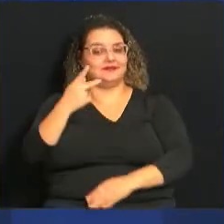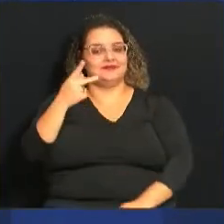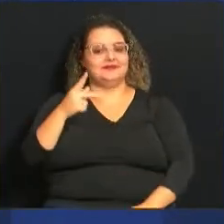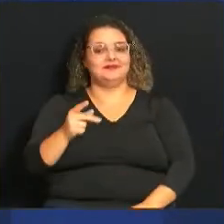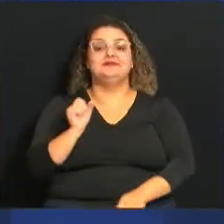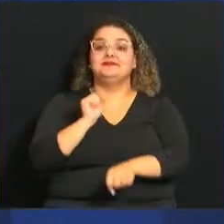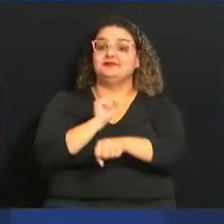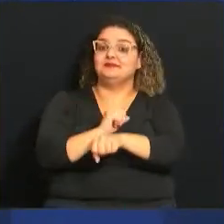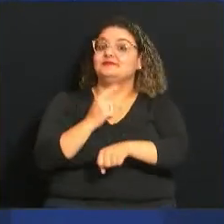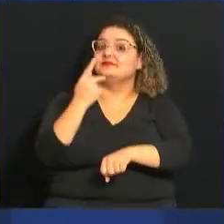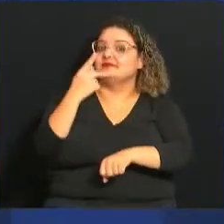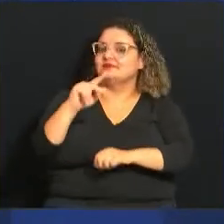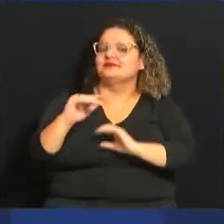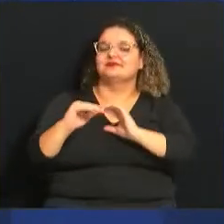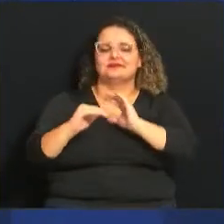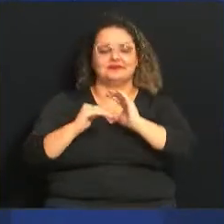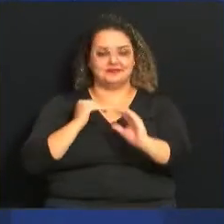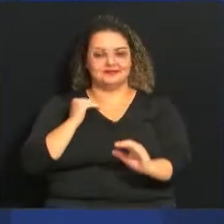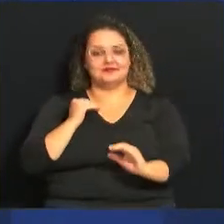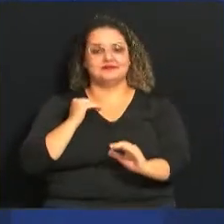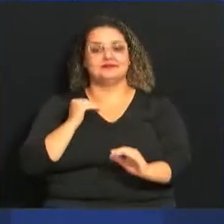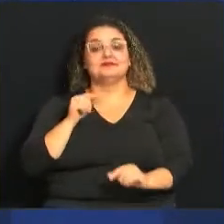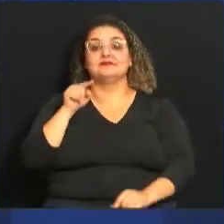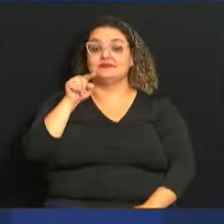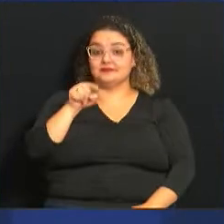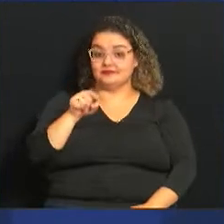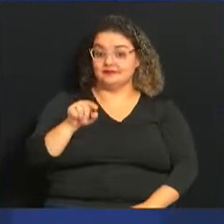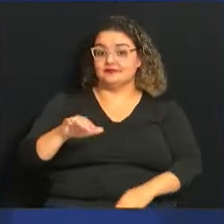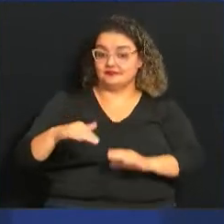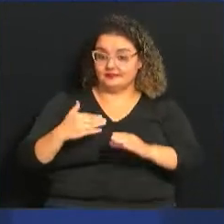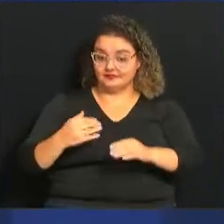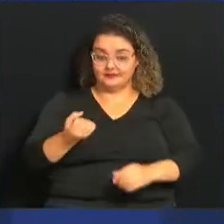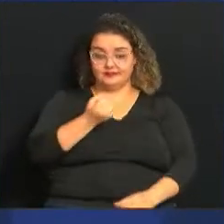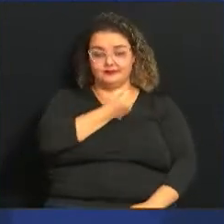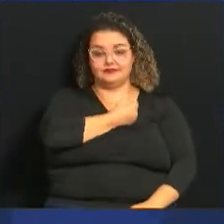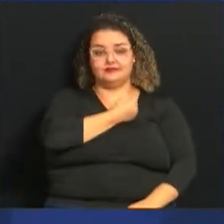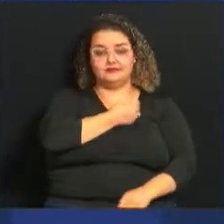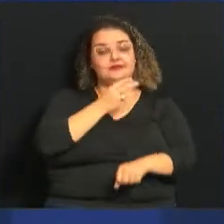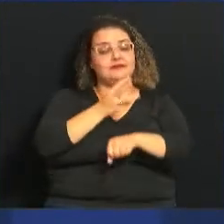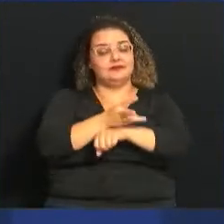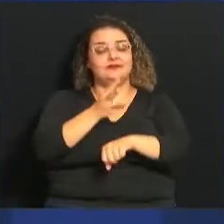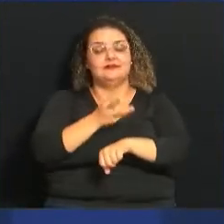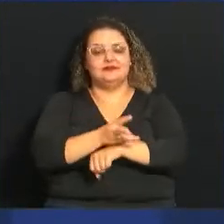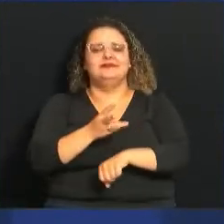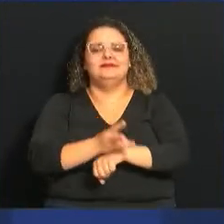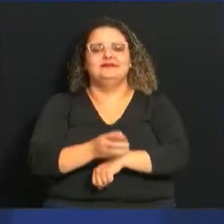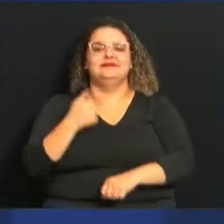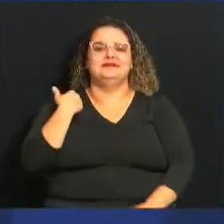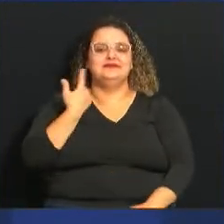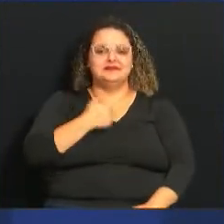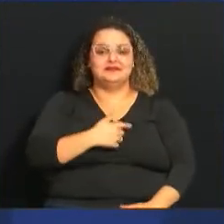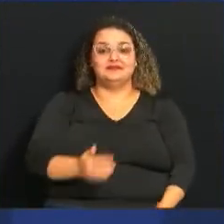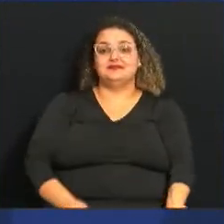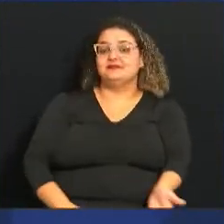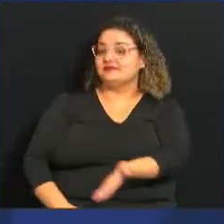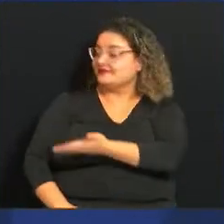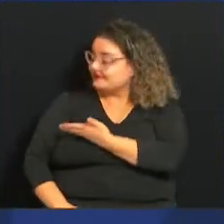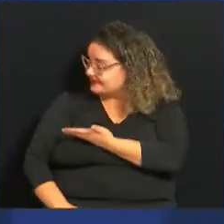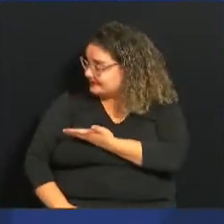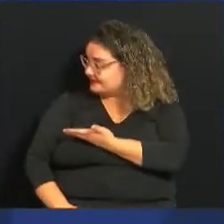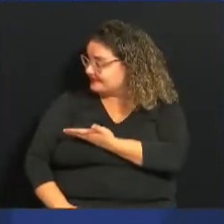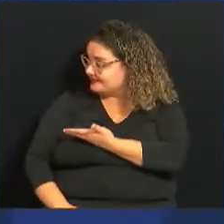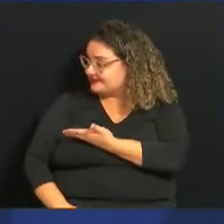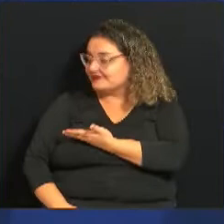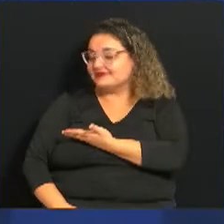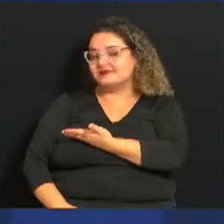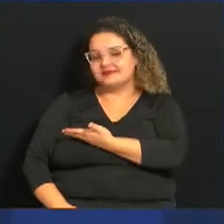esperando a sua mensagem que você vai enviar através do número do nosso WhatsApp, que já está aqui embaixo da sua tela. 19 é